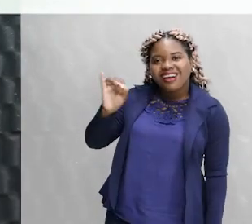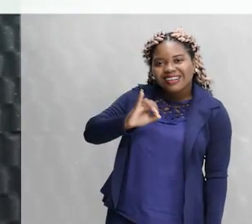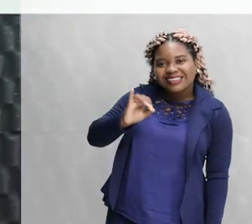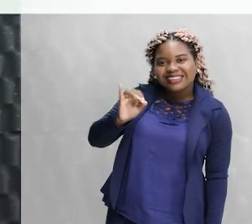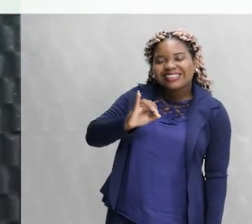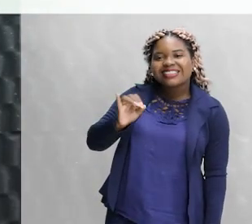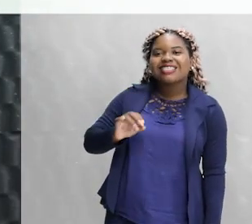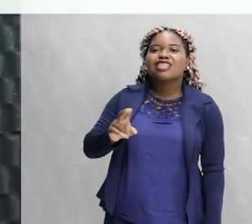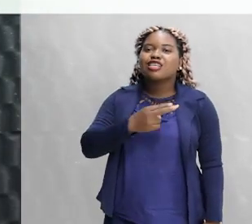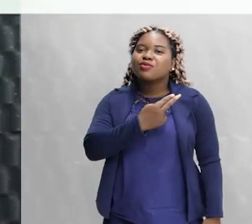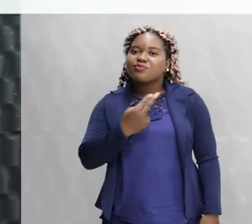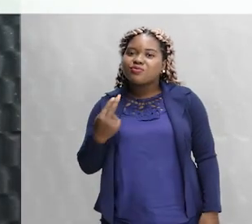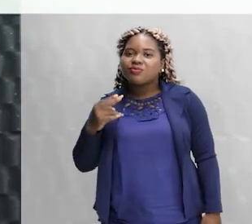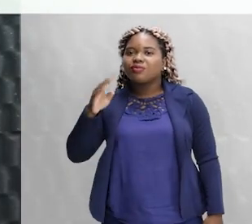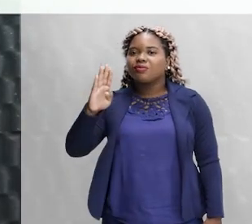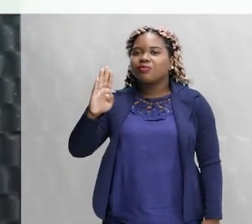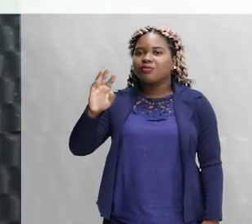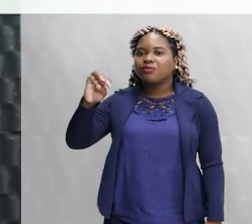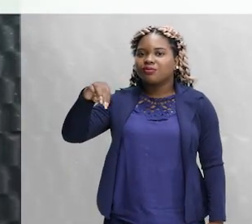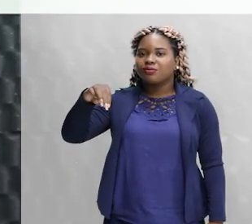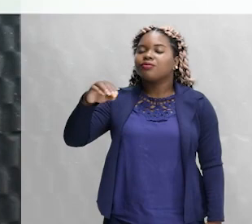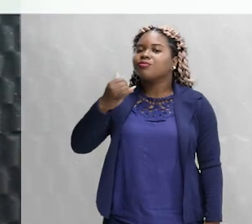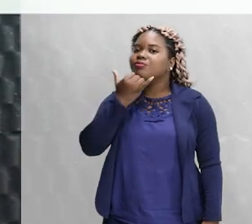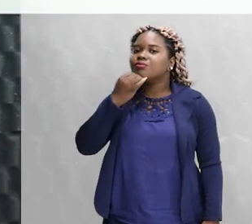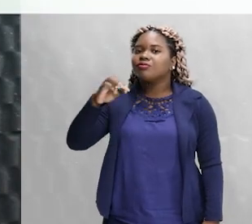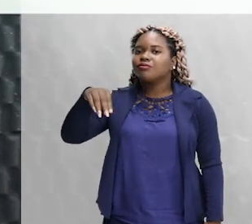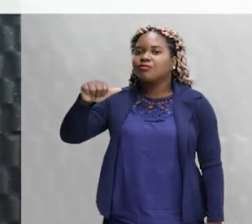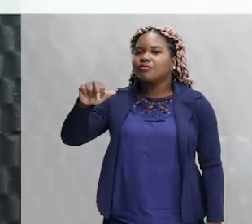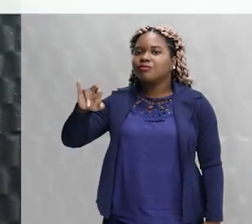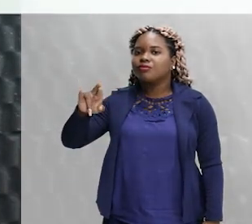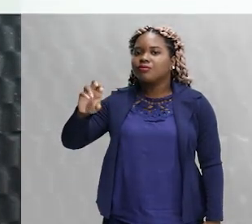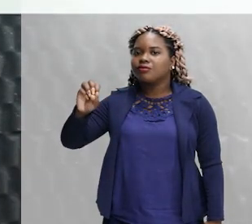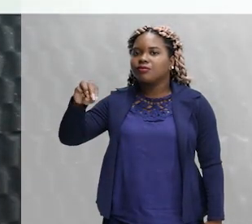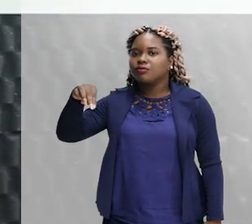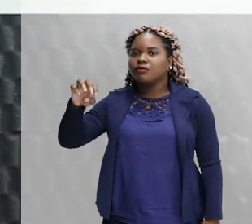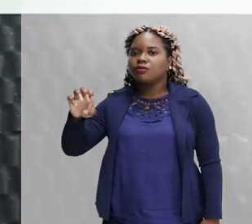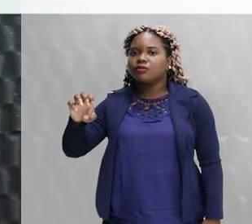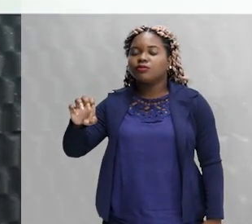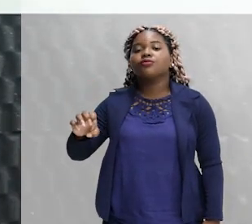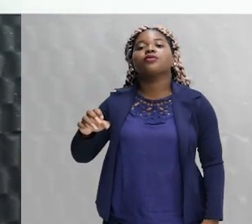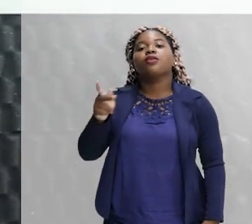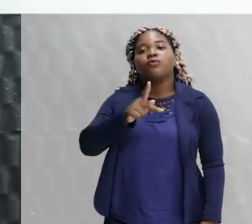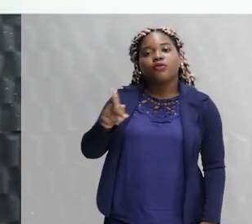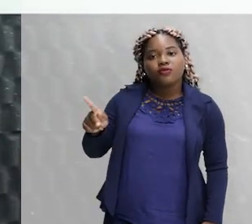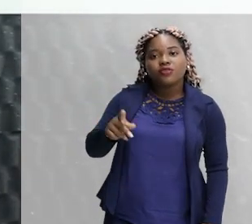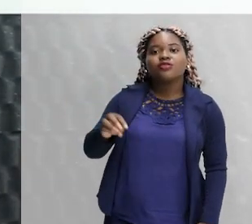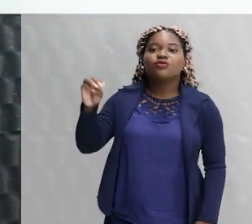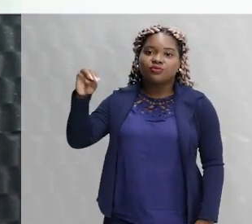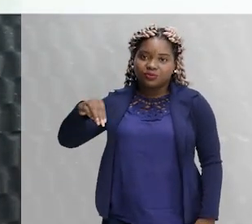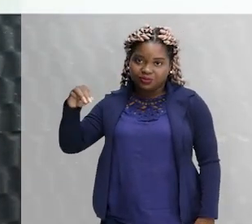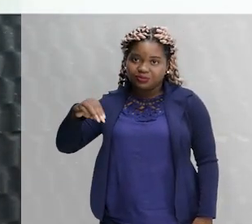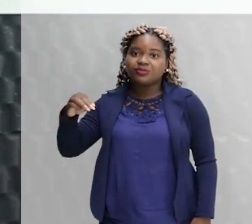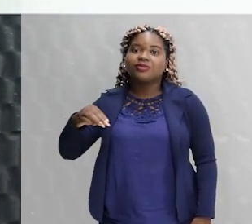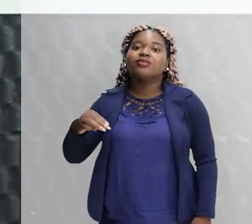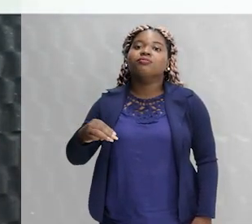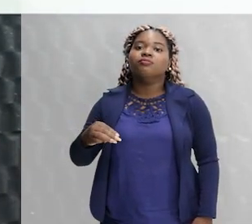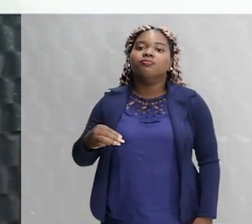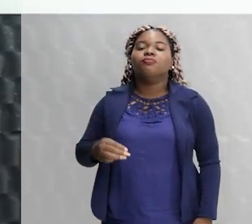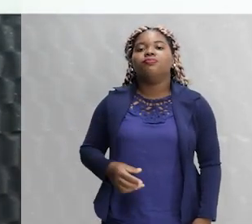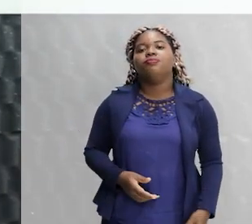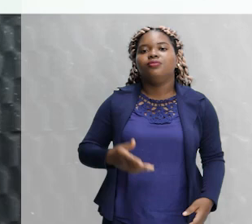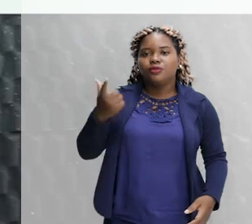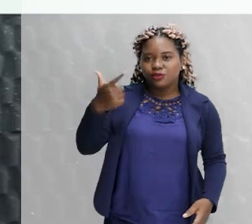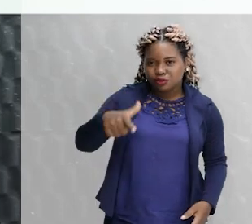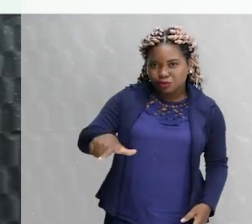Olá pessoal, me chamo Marone Beckman, sou professor de matemática. Está aqui mais uma vez no programa hashtag Fique em Casa Aprendendo